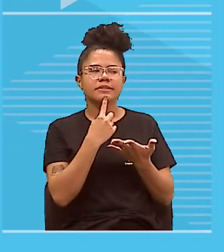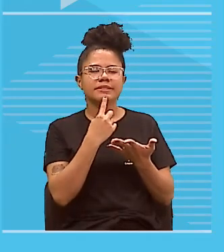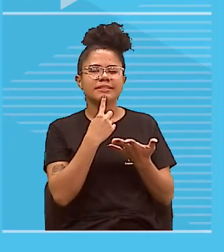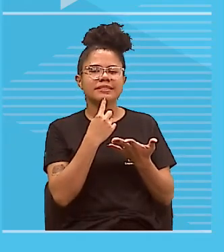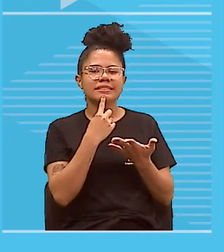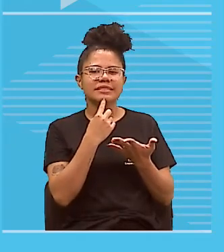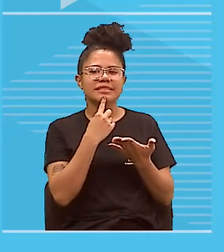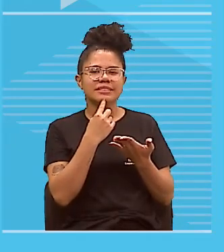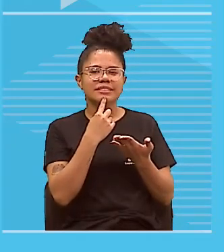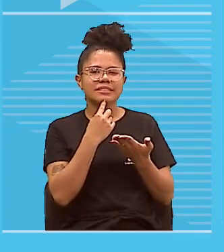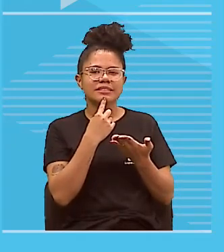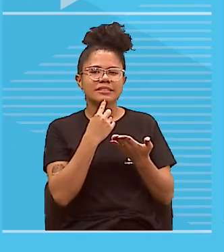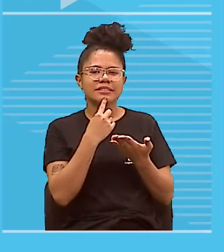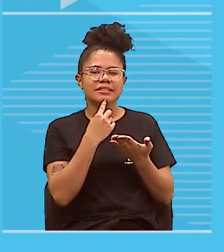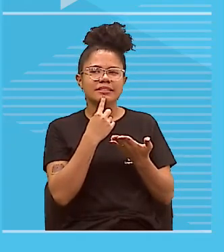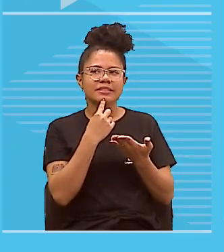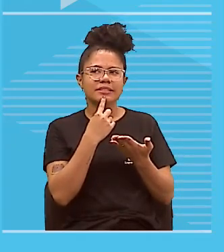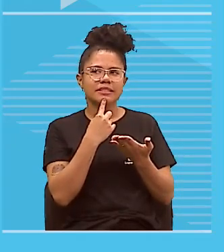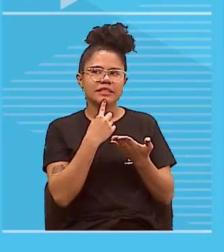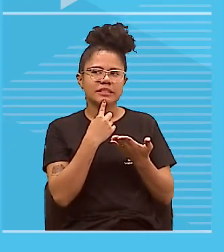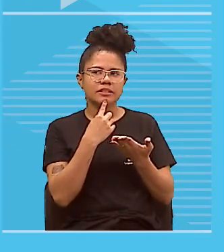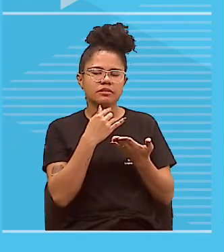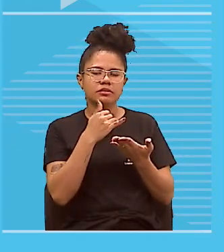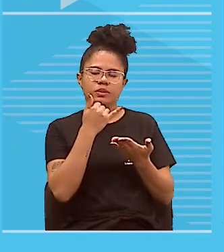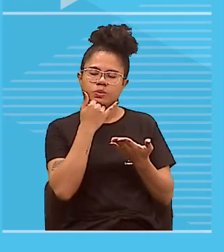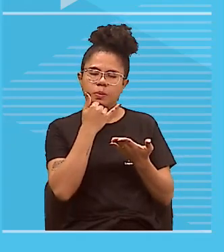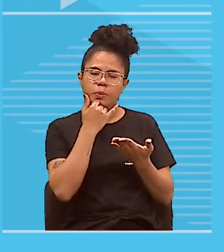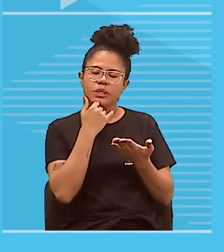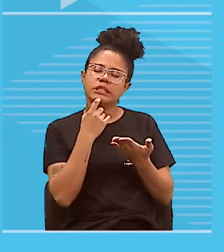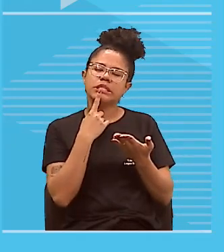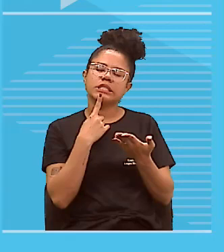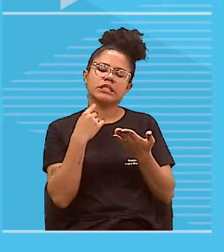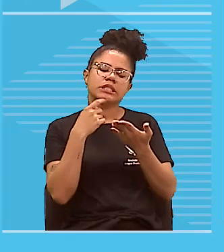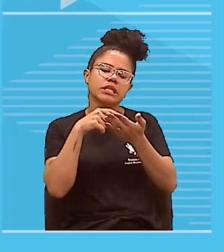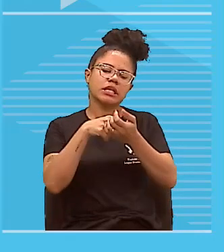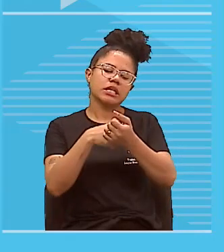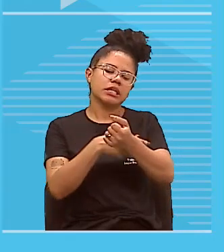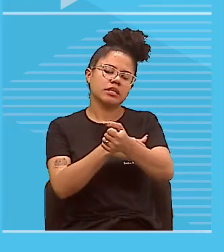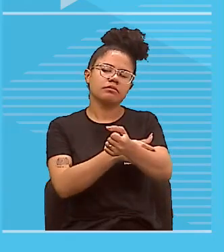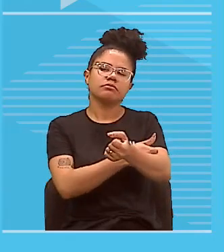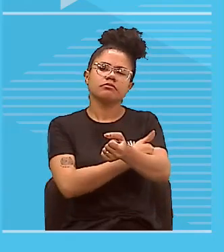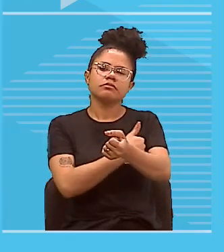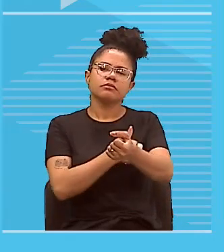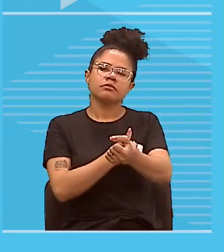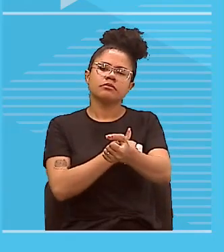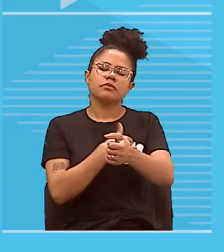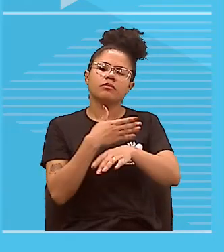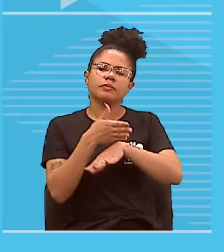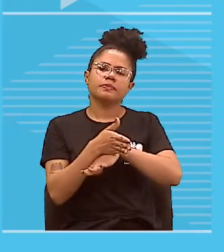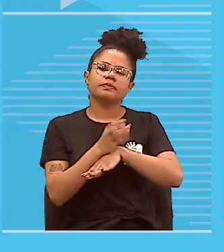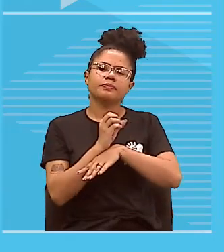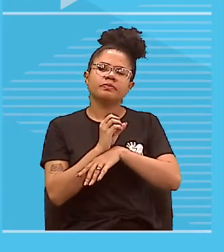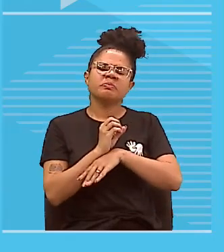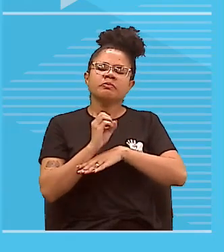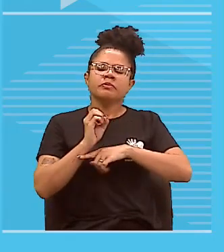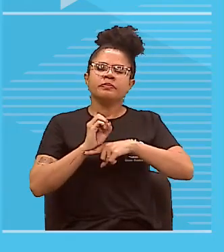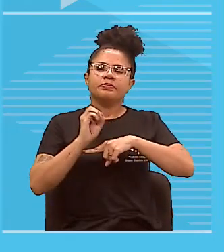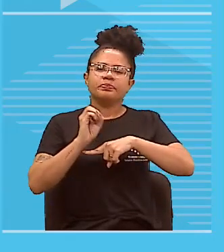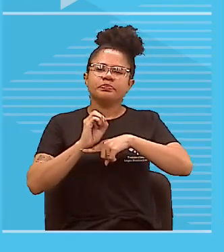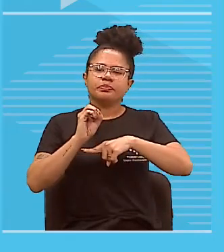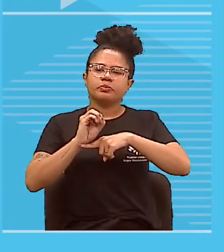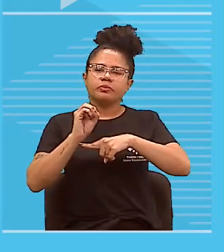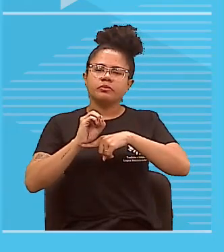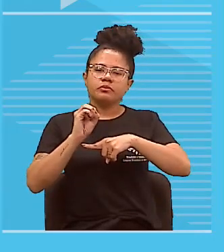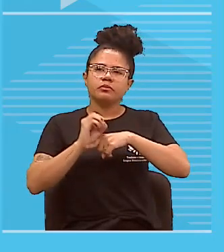a necessidade de transportar, a função de transportar oxigênio por todo o